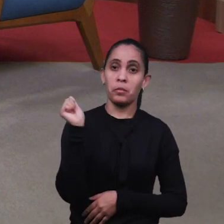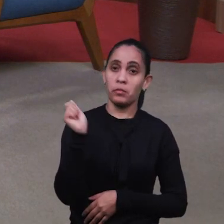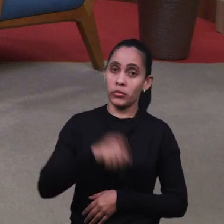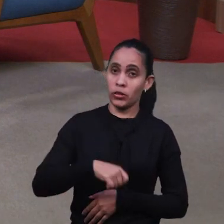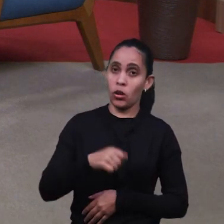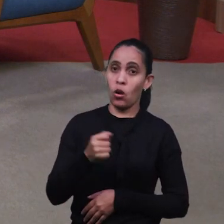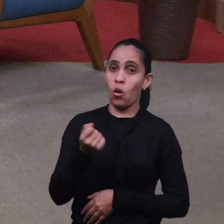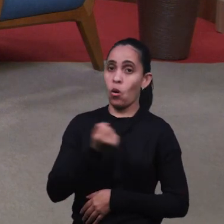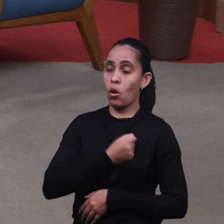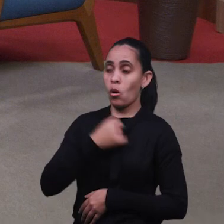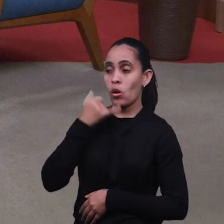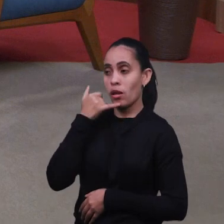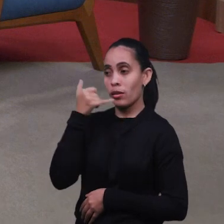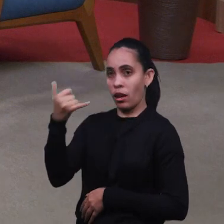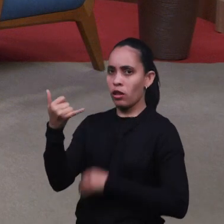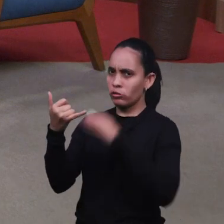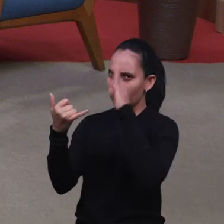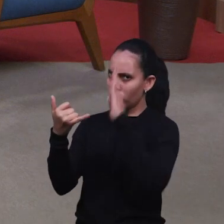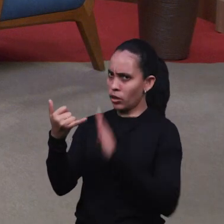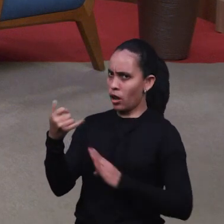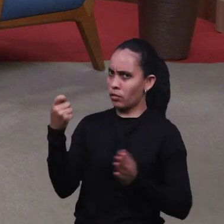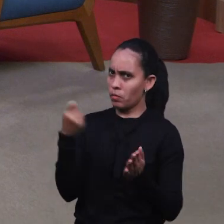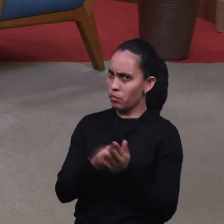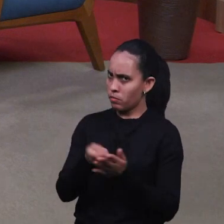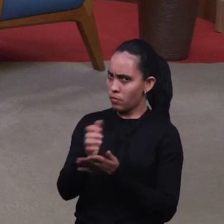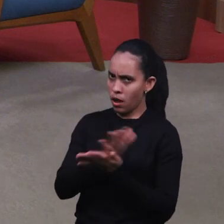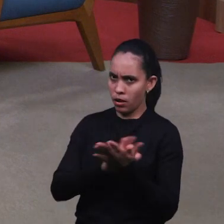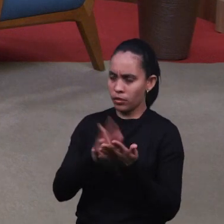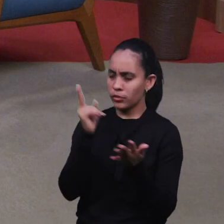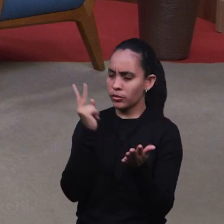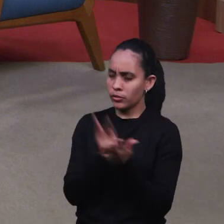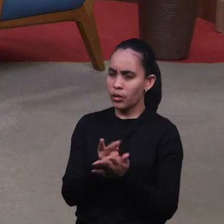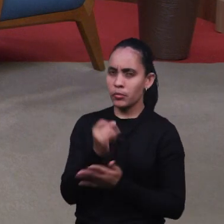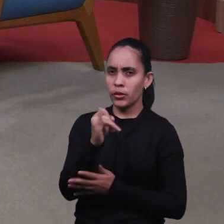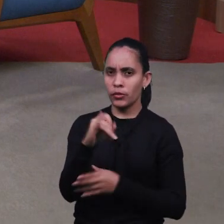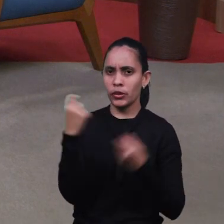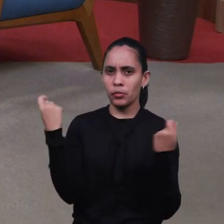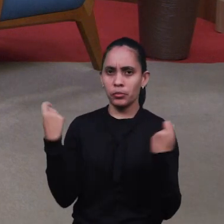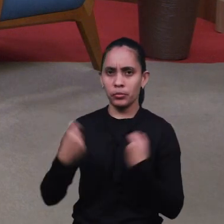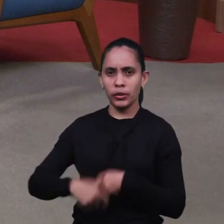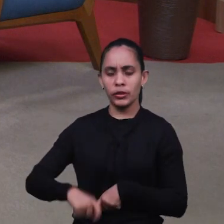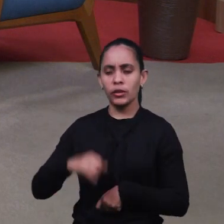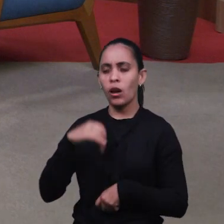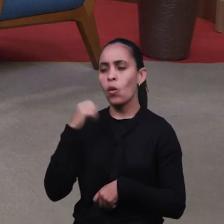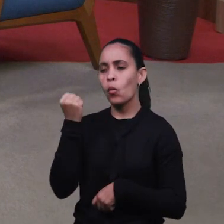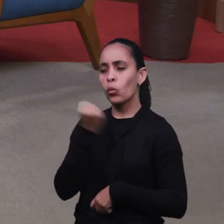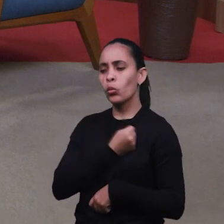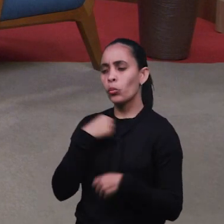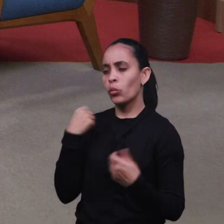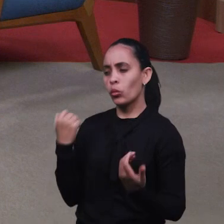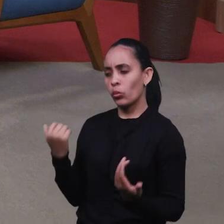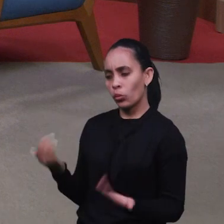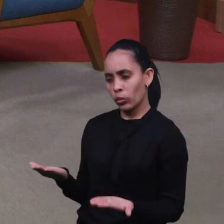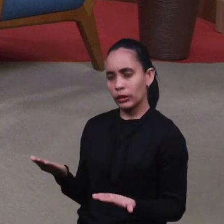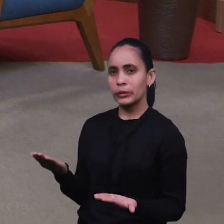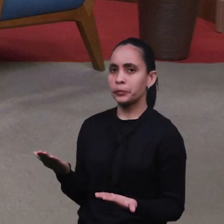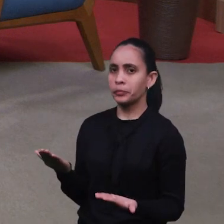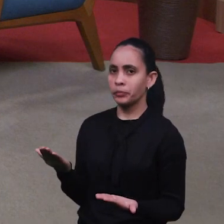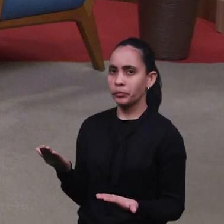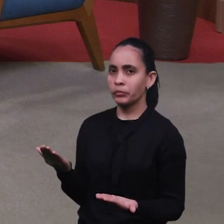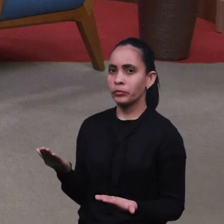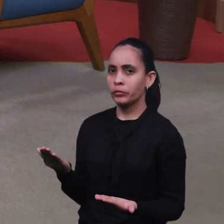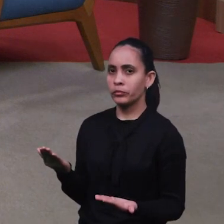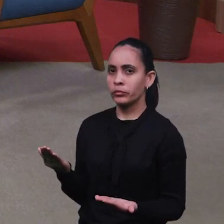Maranata. E olha só, é muito simples participar. Você terá apenas que fazer uma ligação. Essa ligação é gratuita e você pode fazer sempre